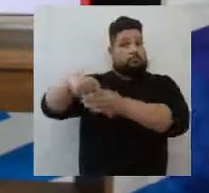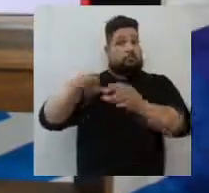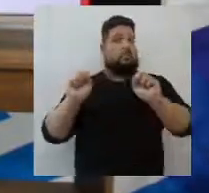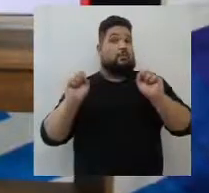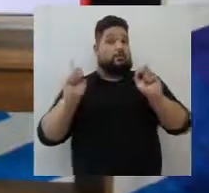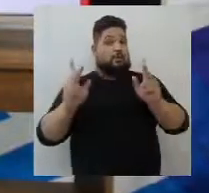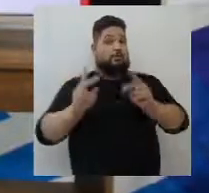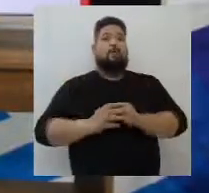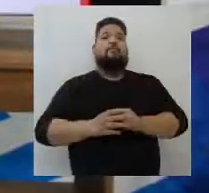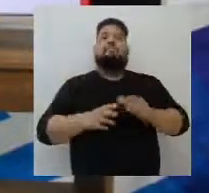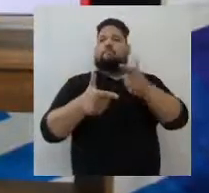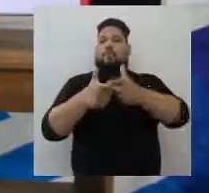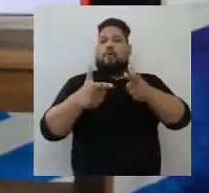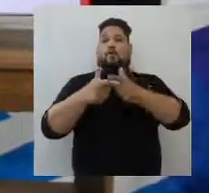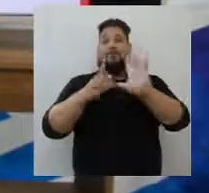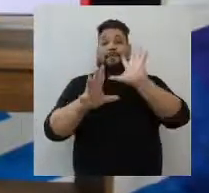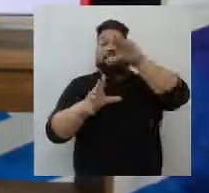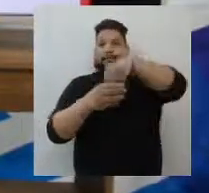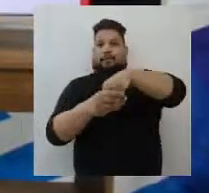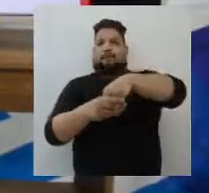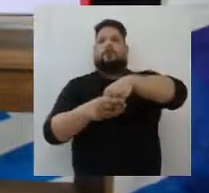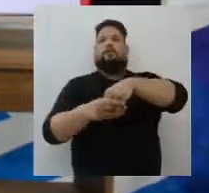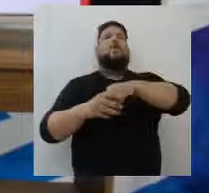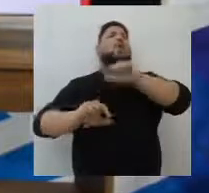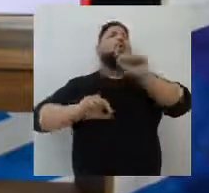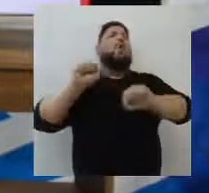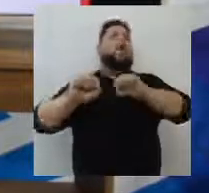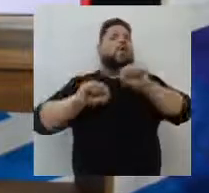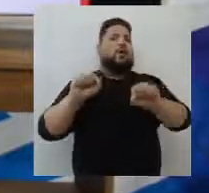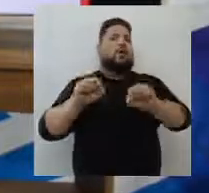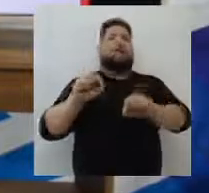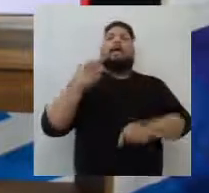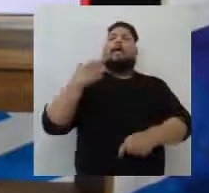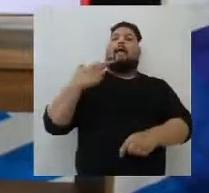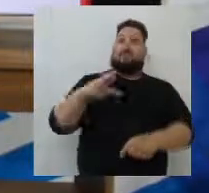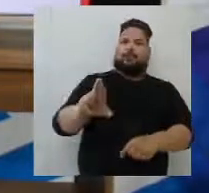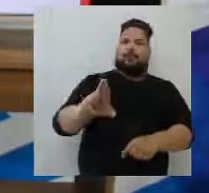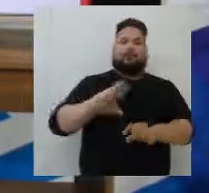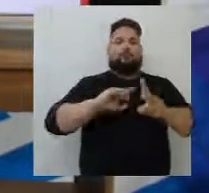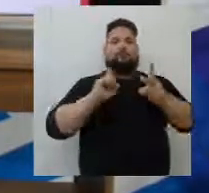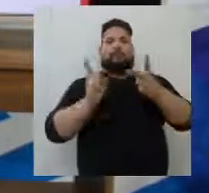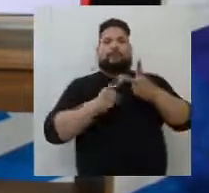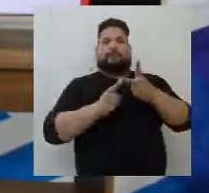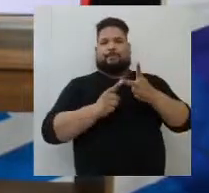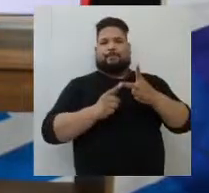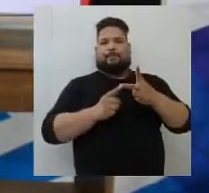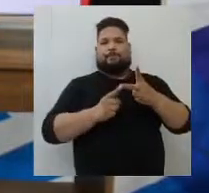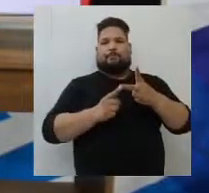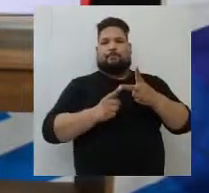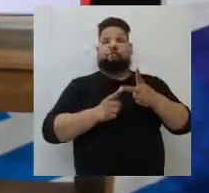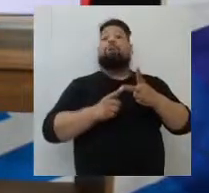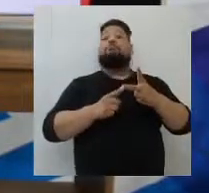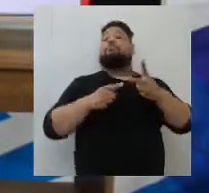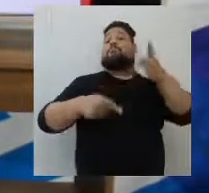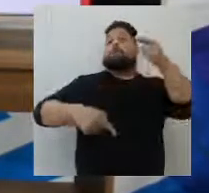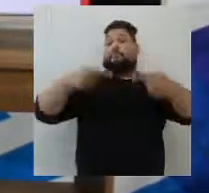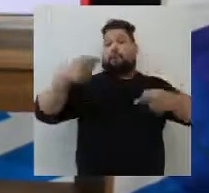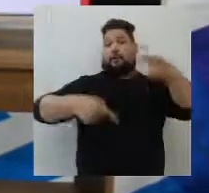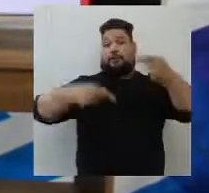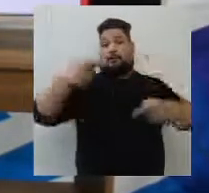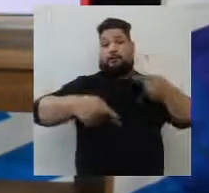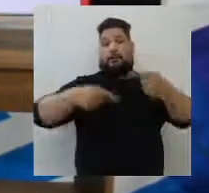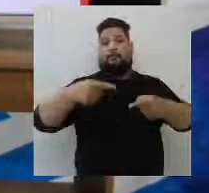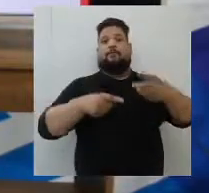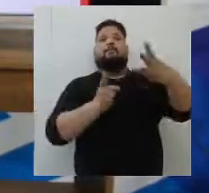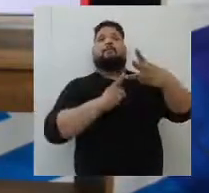das questões internas. A questão religiosa, a questão política e a